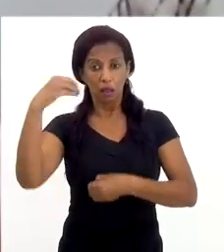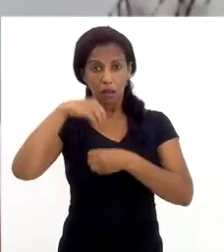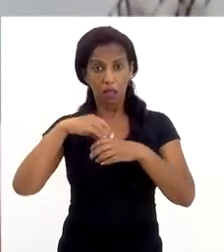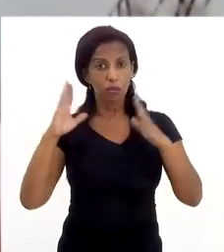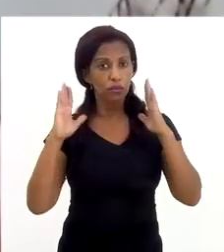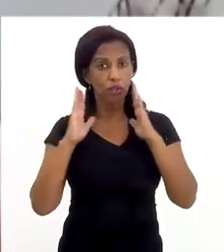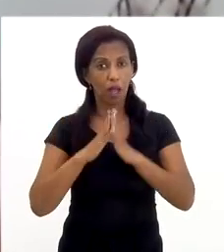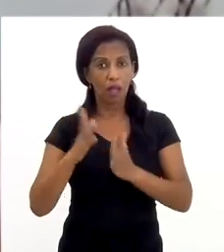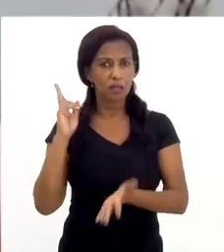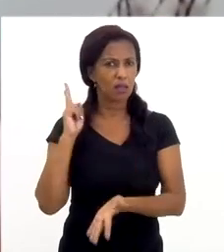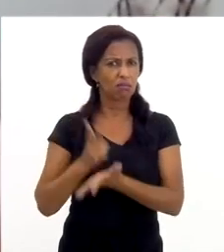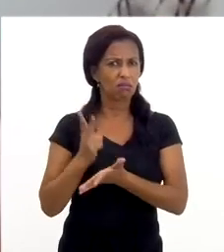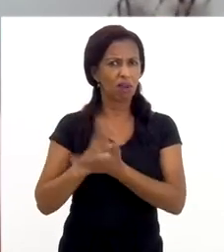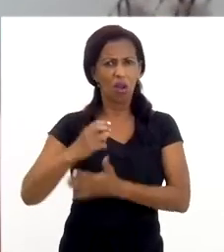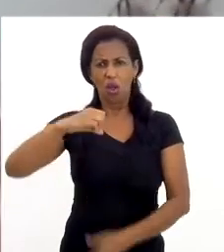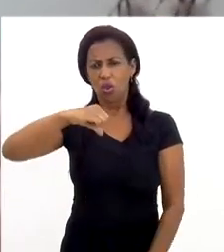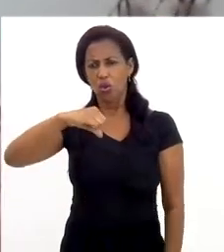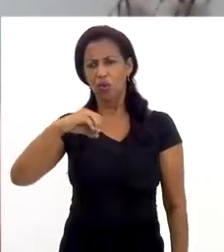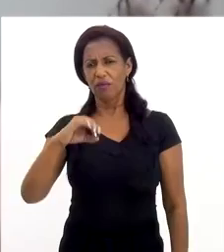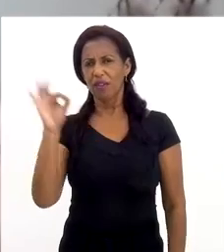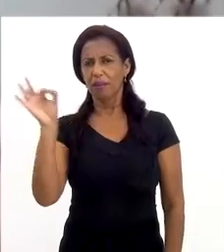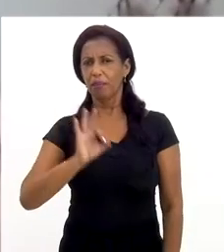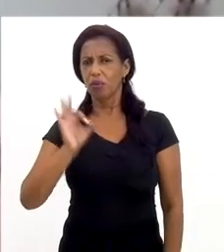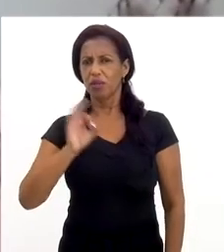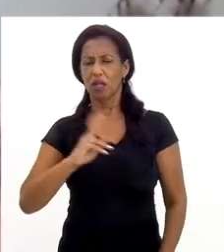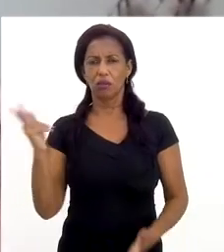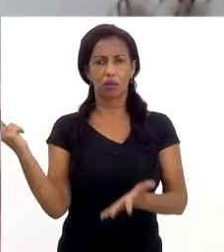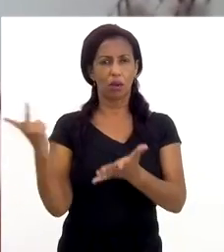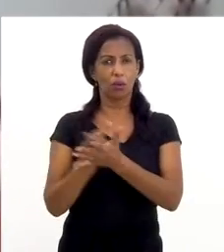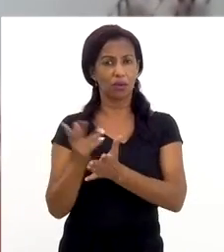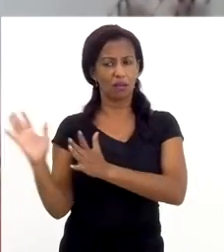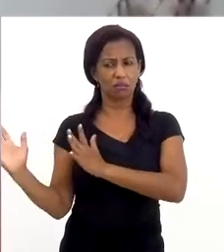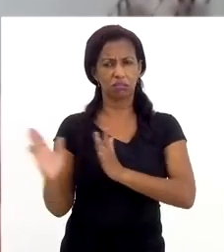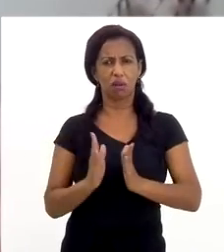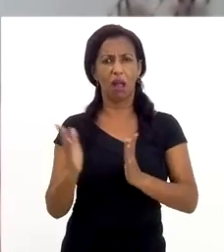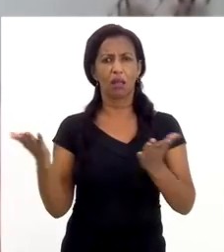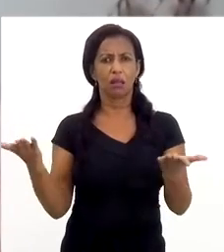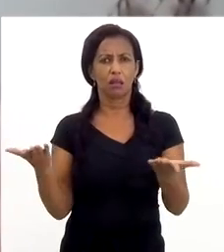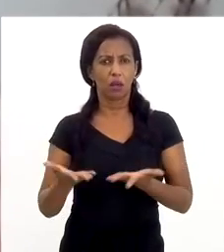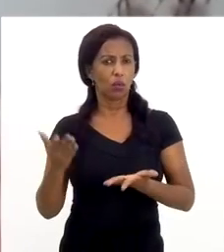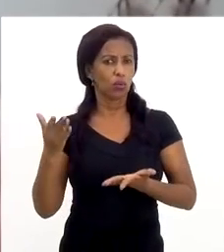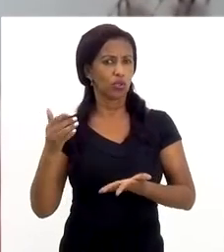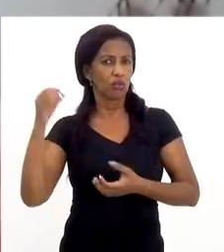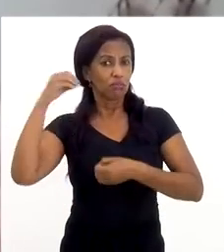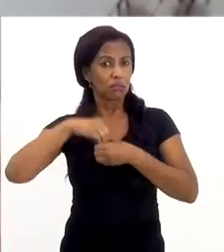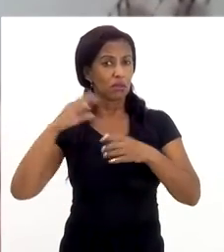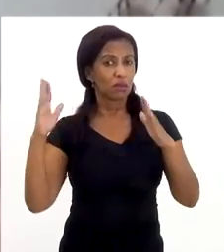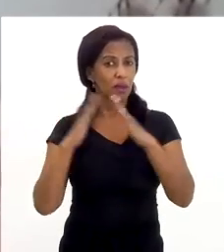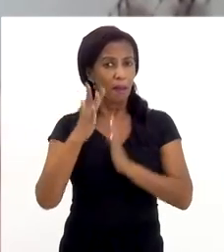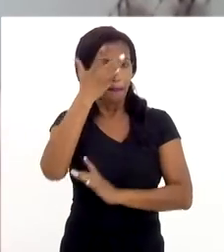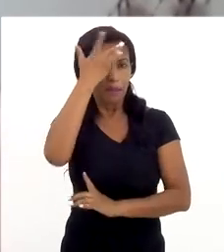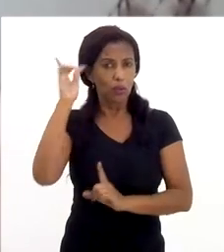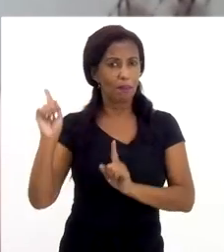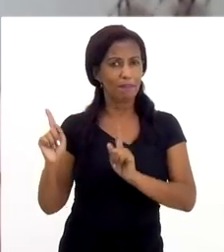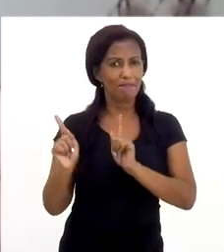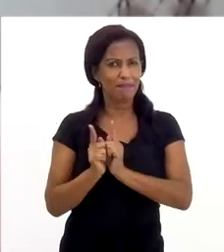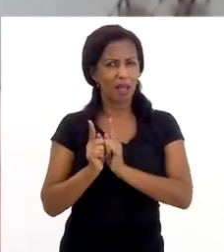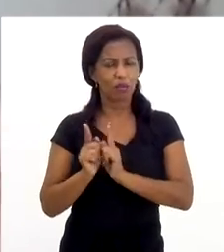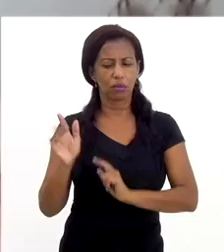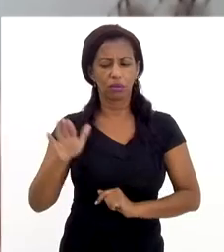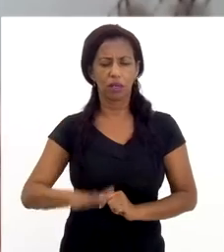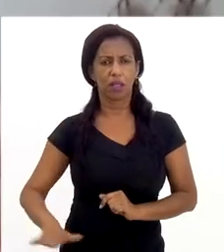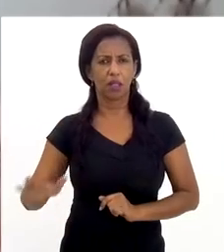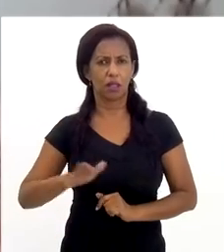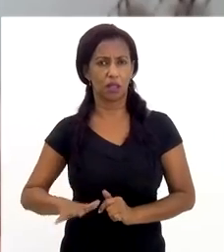dentro de casa da mesma forma cerca de noventa porcento dos casos até hoje ocorrem dentro de casa com pessoas